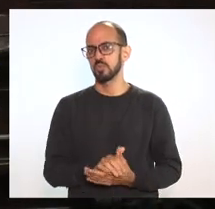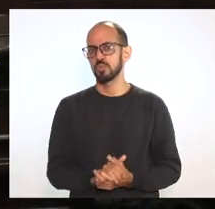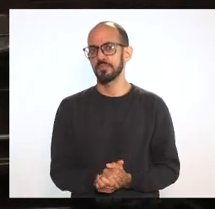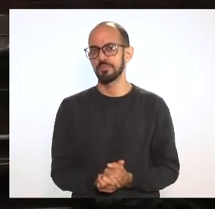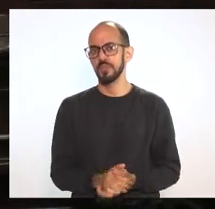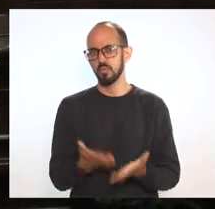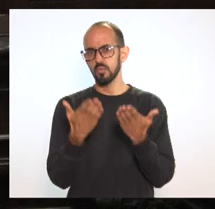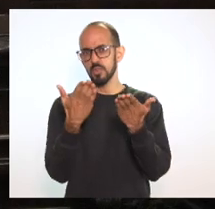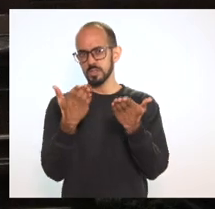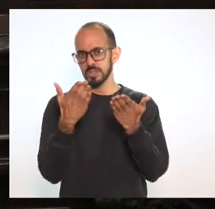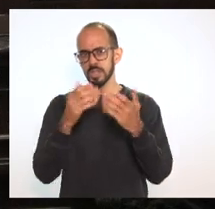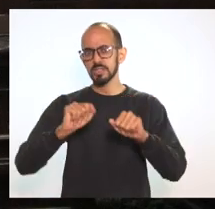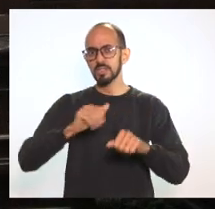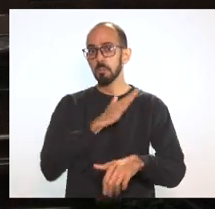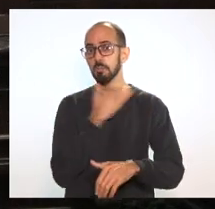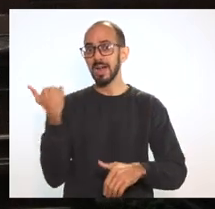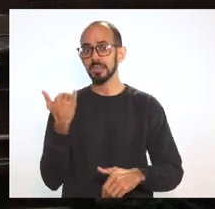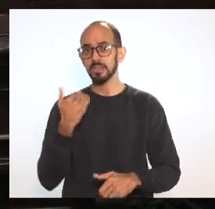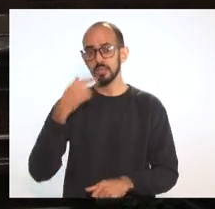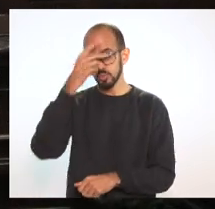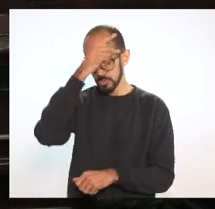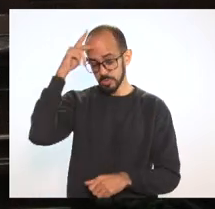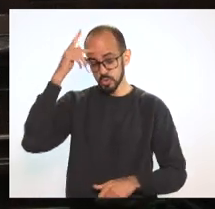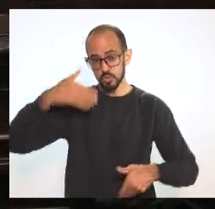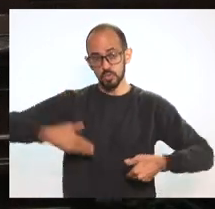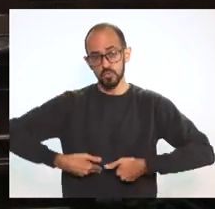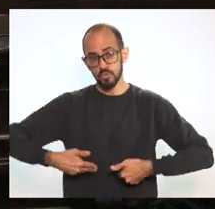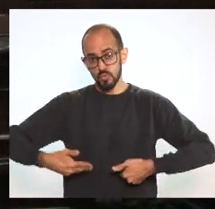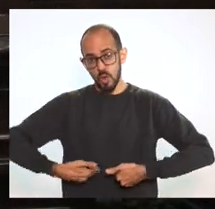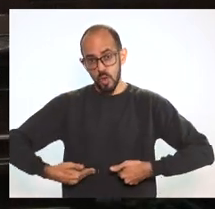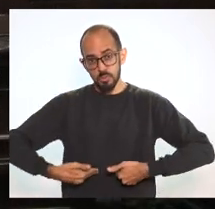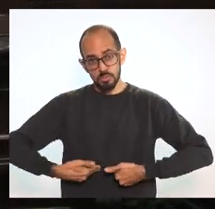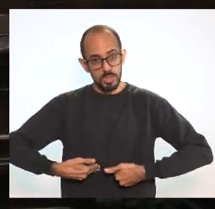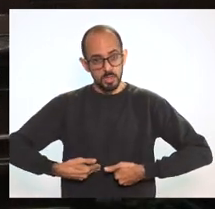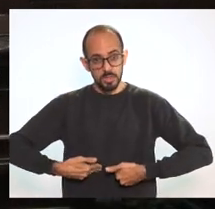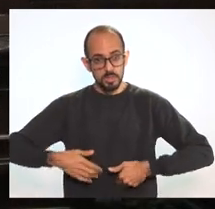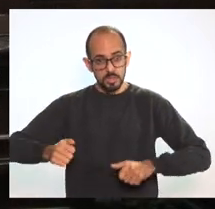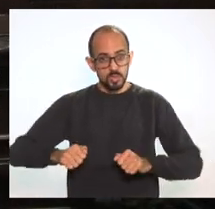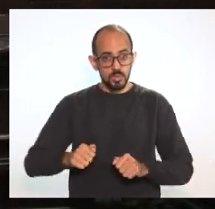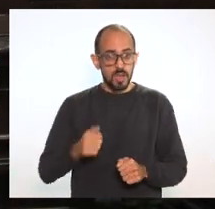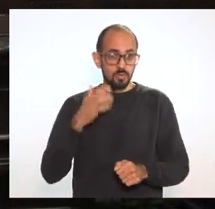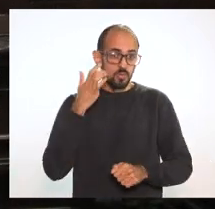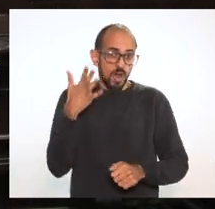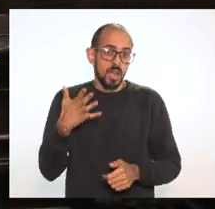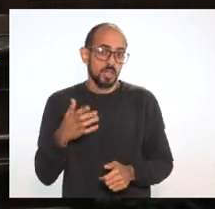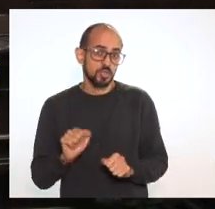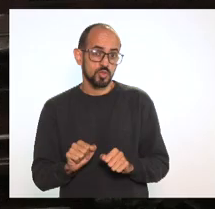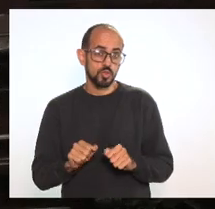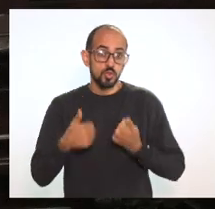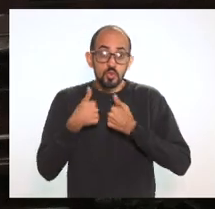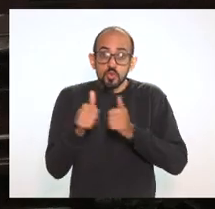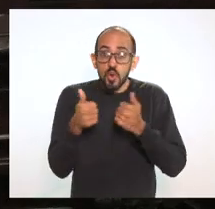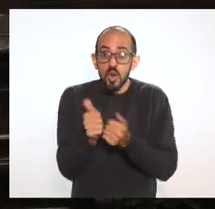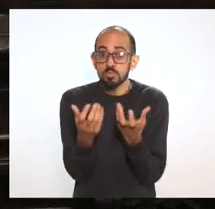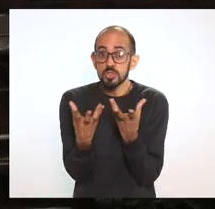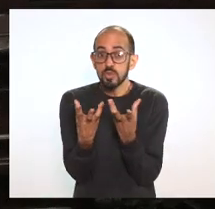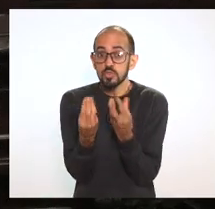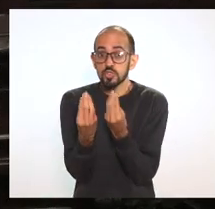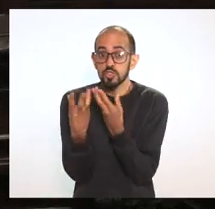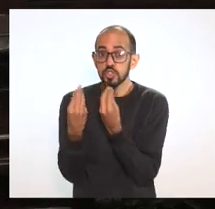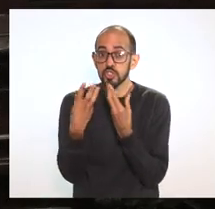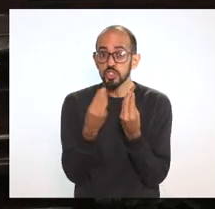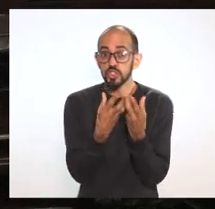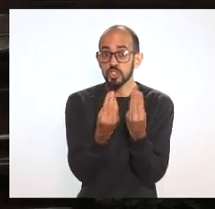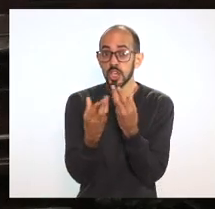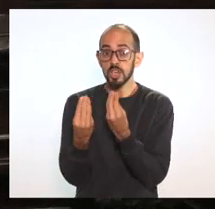Vocês estão matando as pessoas de fome. É muita hipocrisia. Os ônibus estão lotados, os transportes